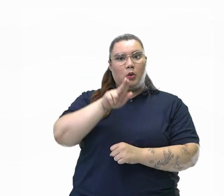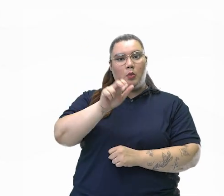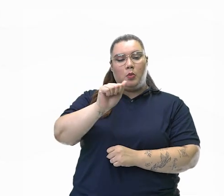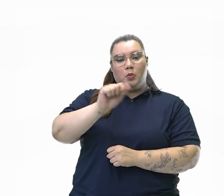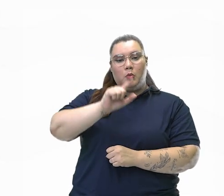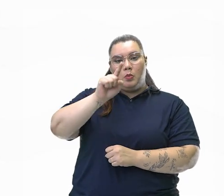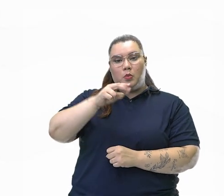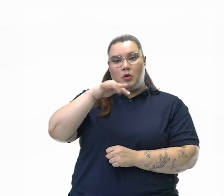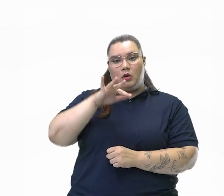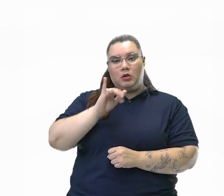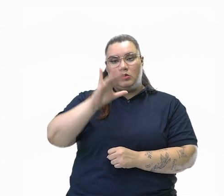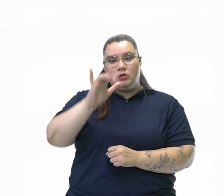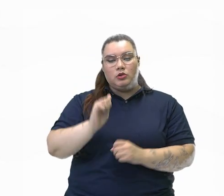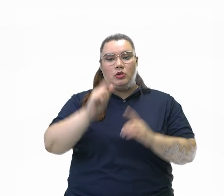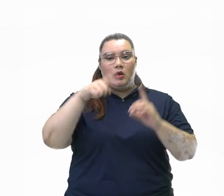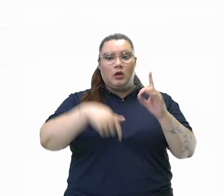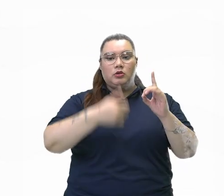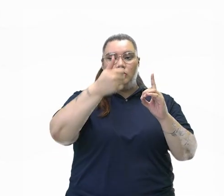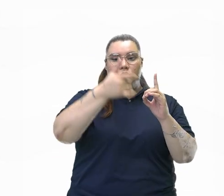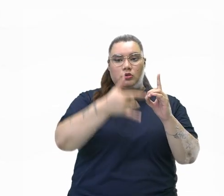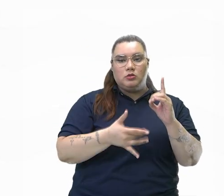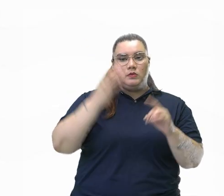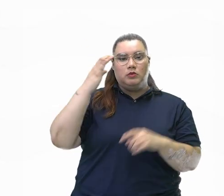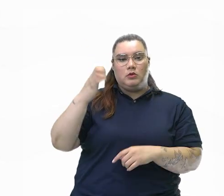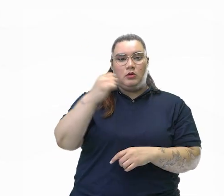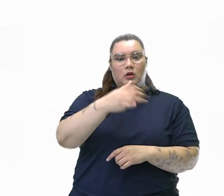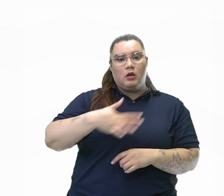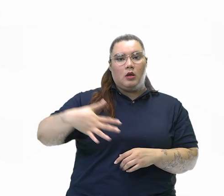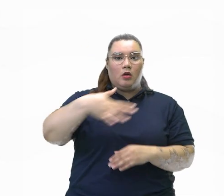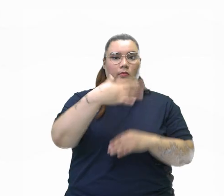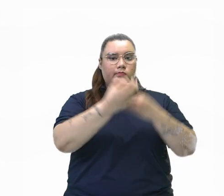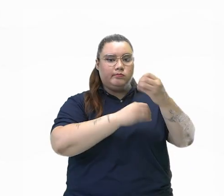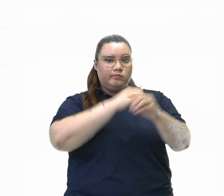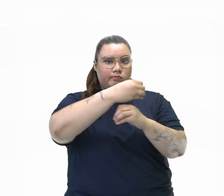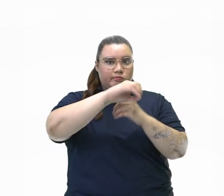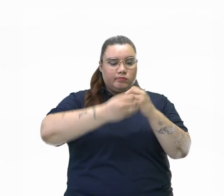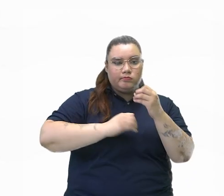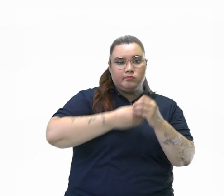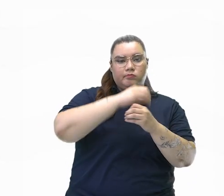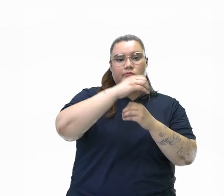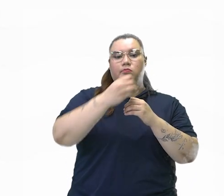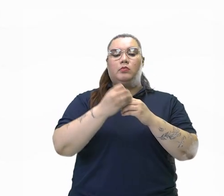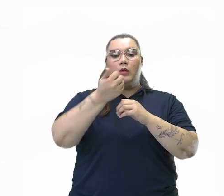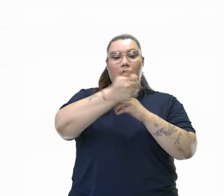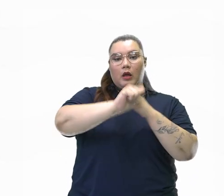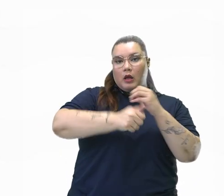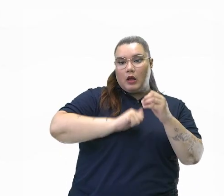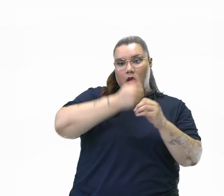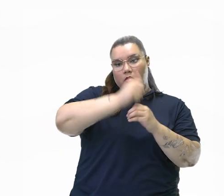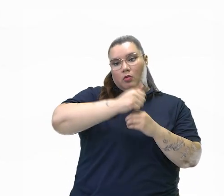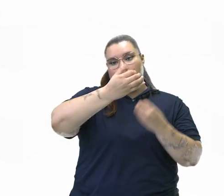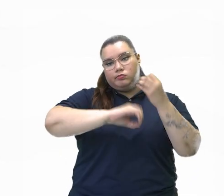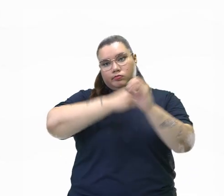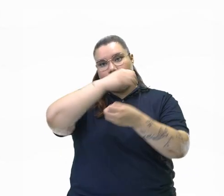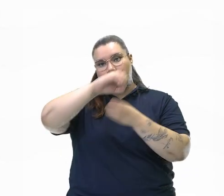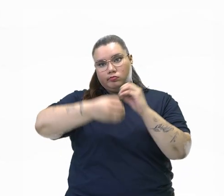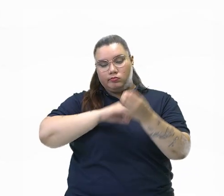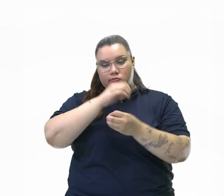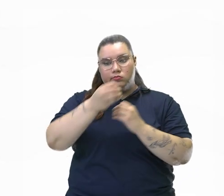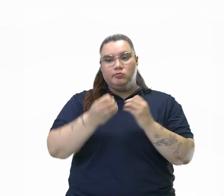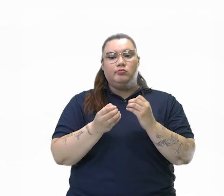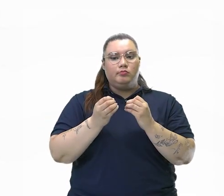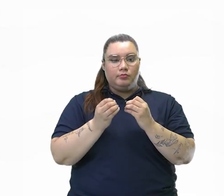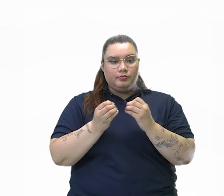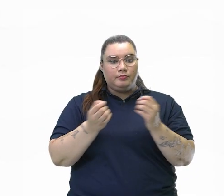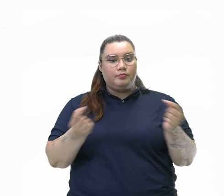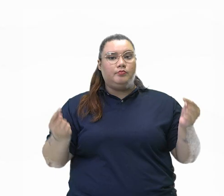física quântica é a descrição científica do mundo das moléculas, átomos e